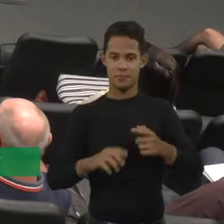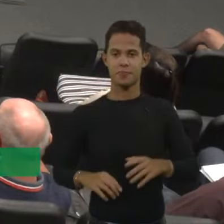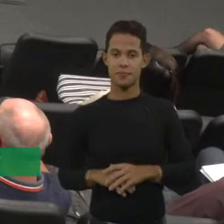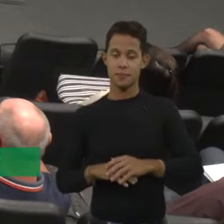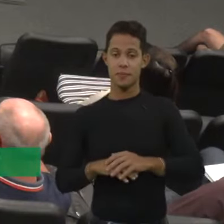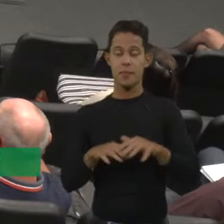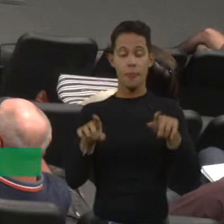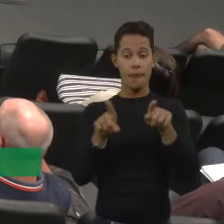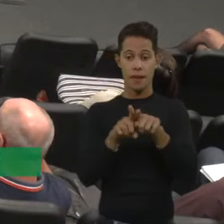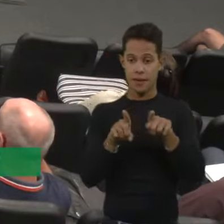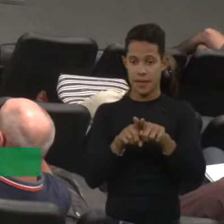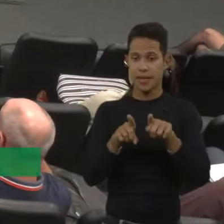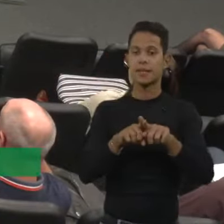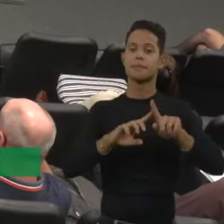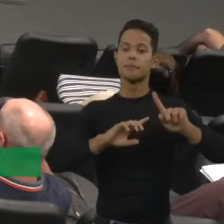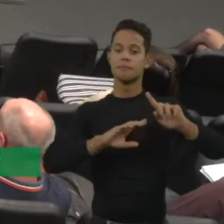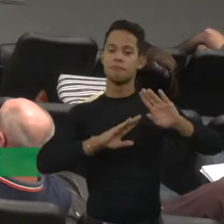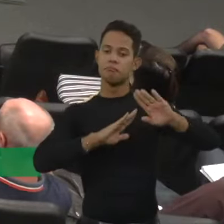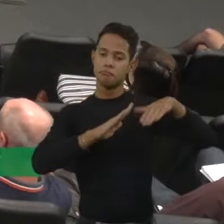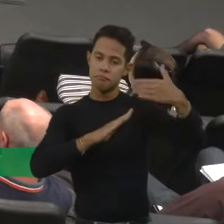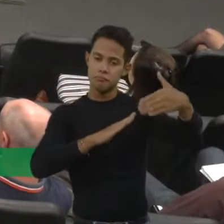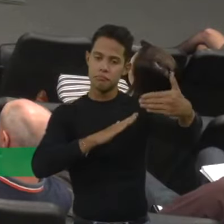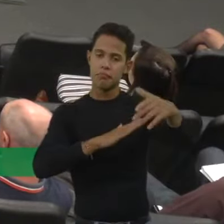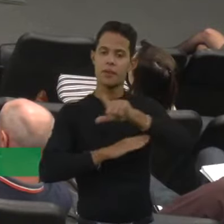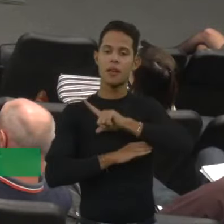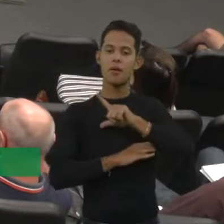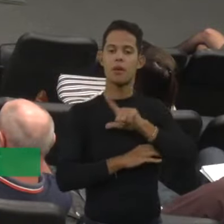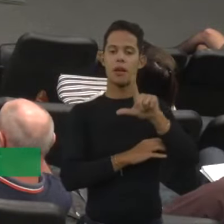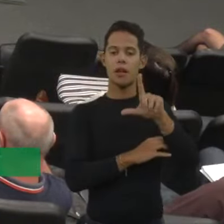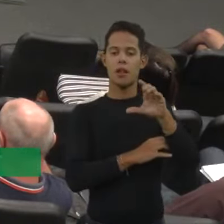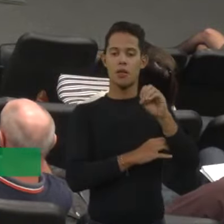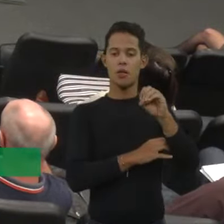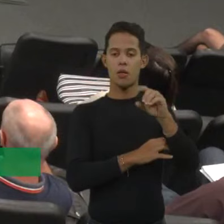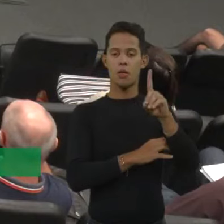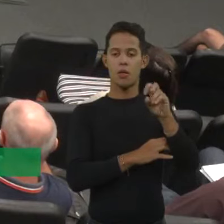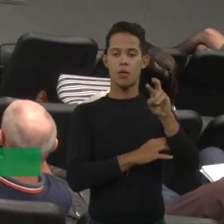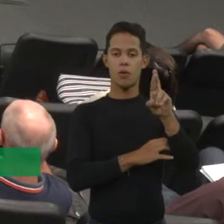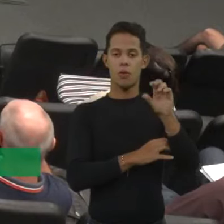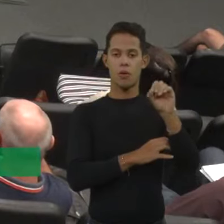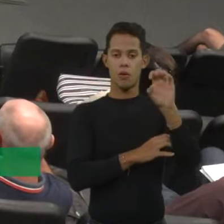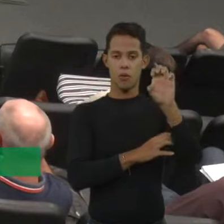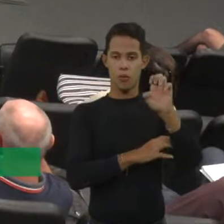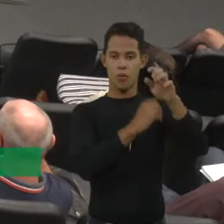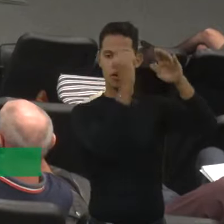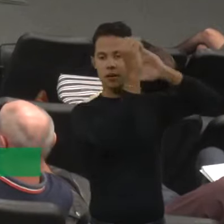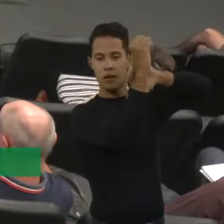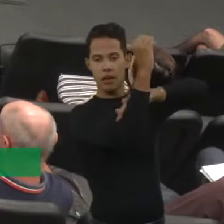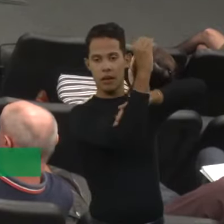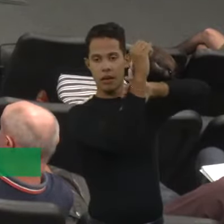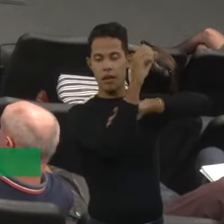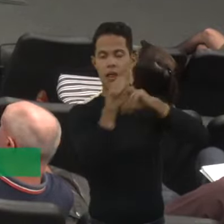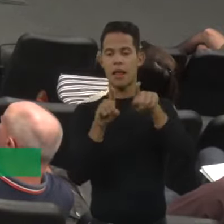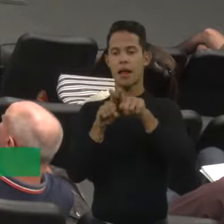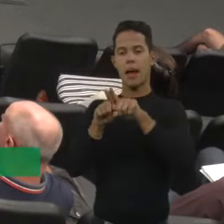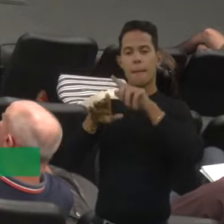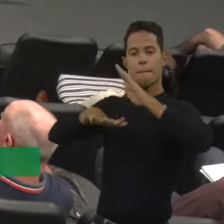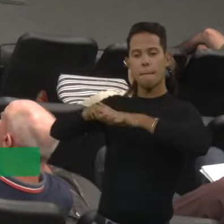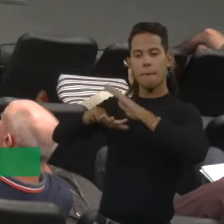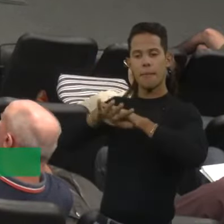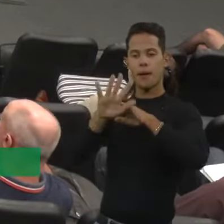Também, né, depois, a gente tem uma lordose muito acentuada, os dedos curtos, a mão intridente, que a